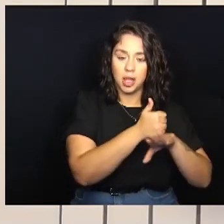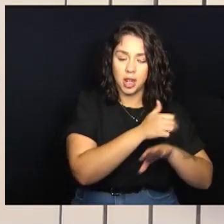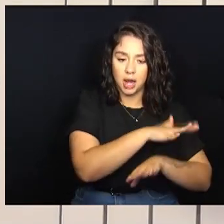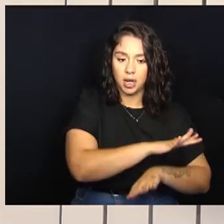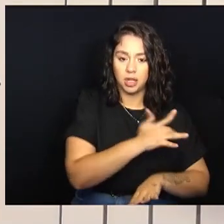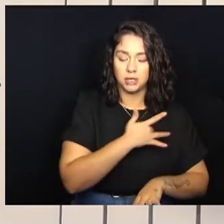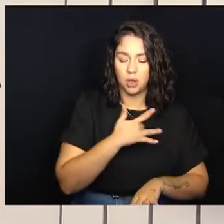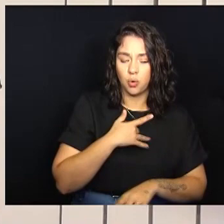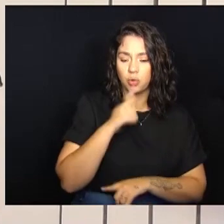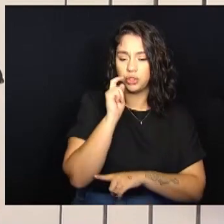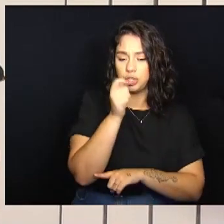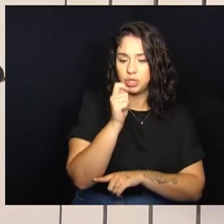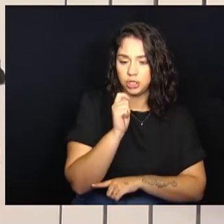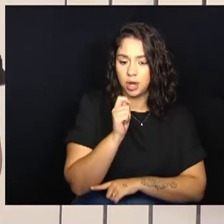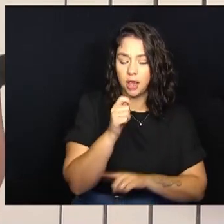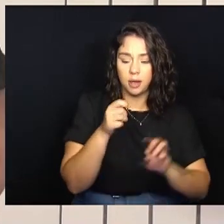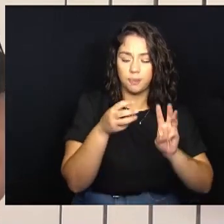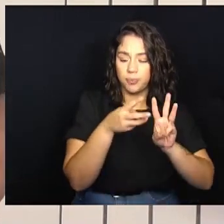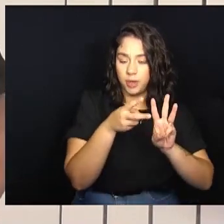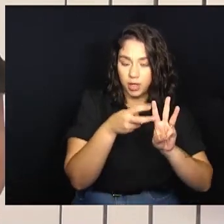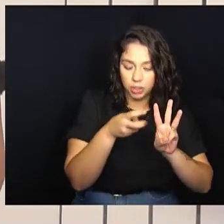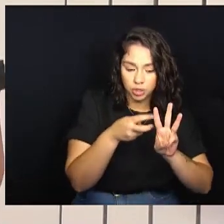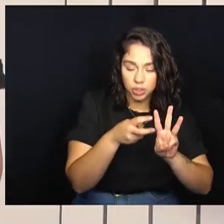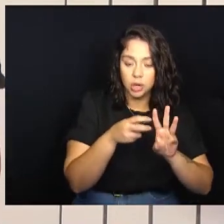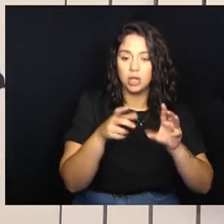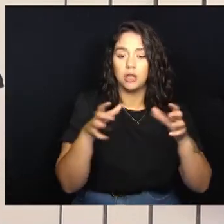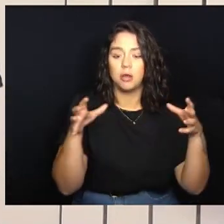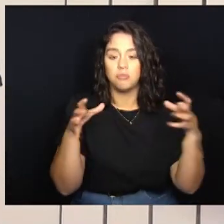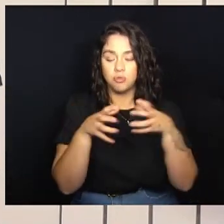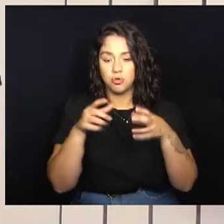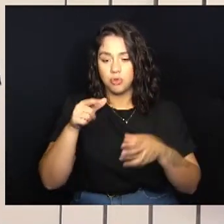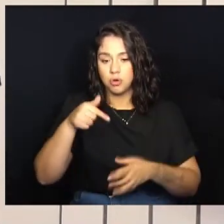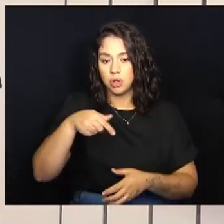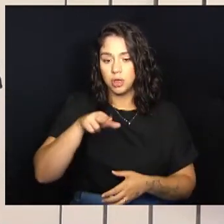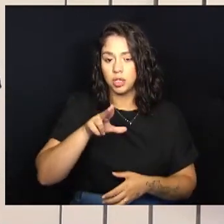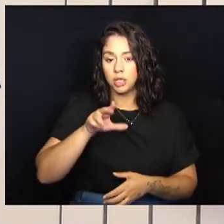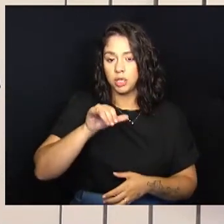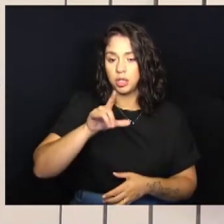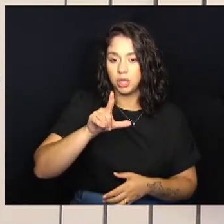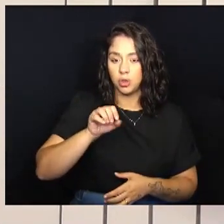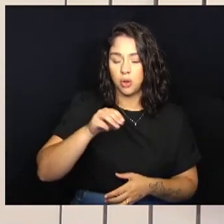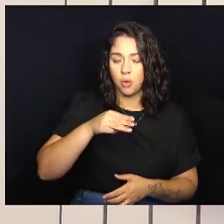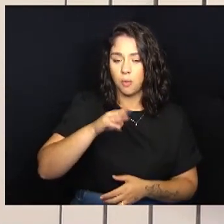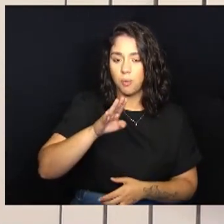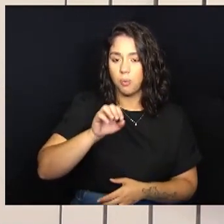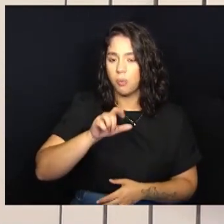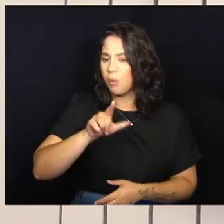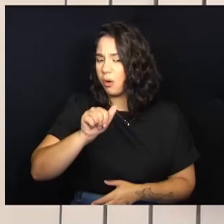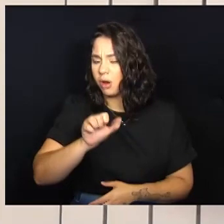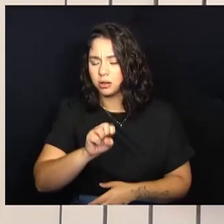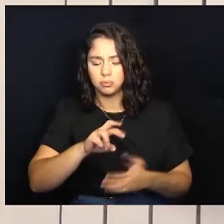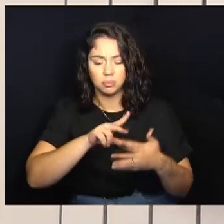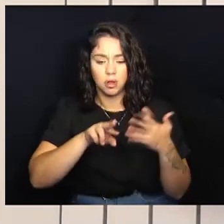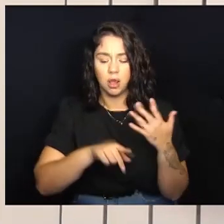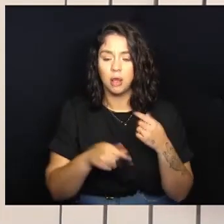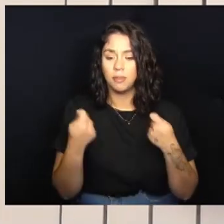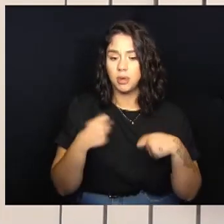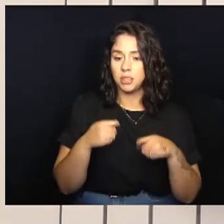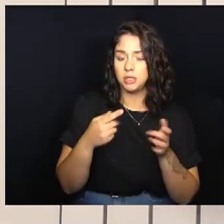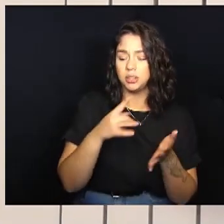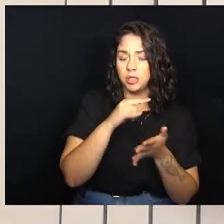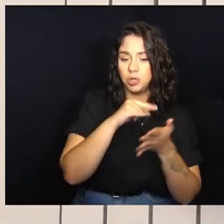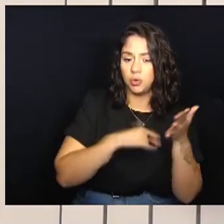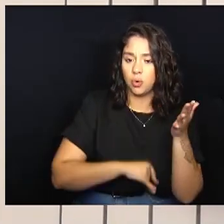saúde. Para ser vacinada, a pessoa deve apresentar um documento com foto, número do CPF, a carteira